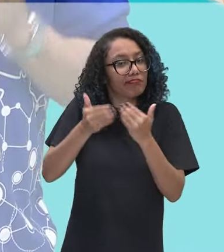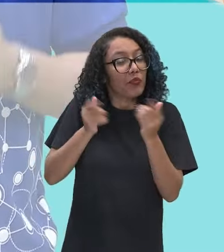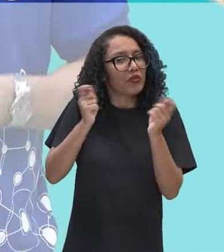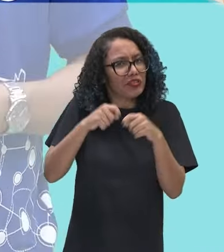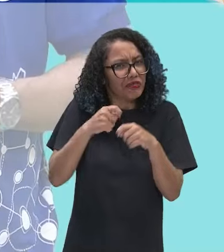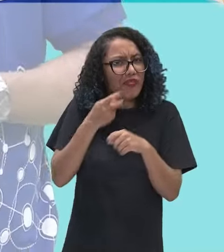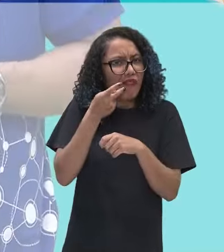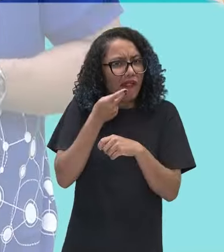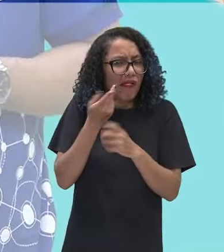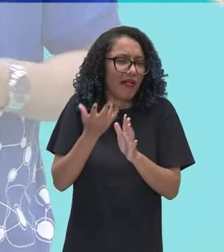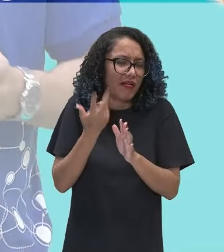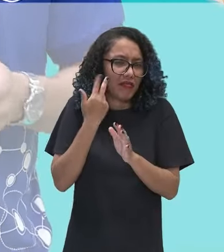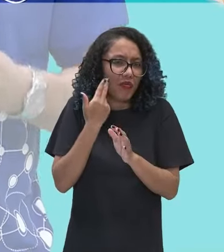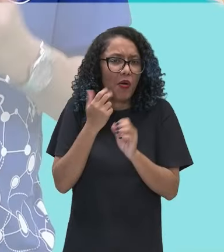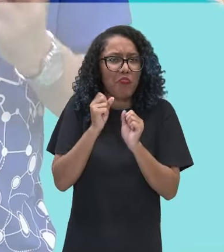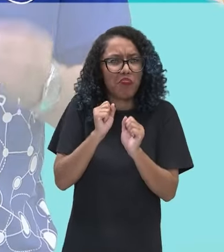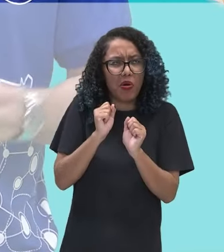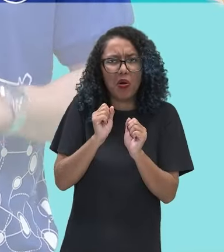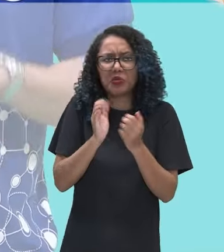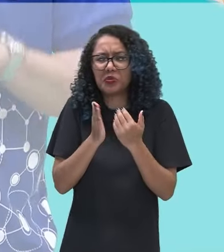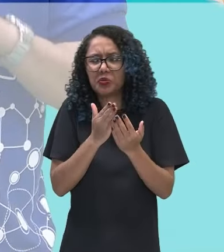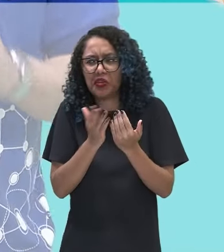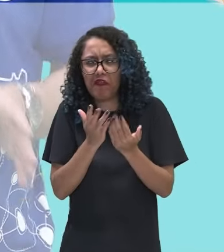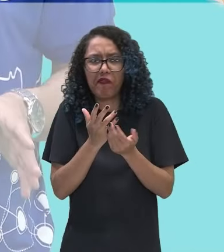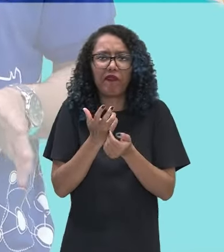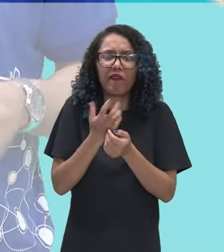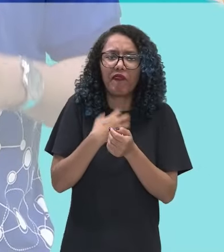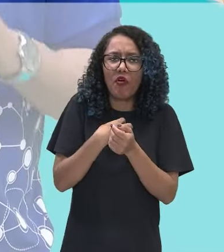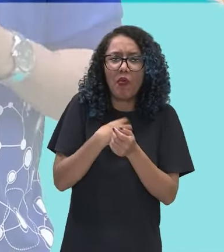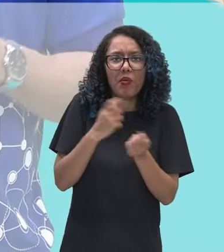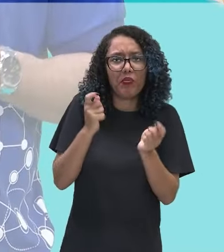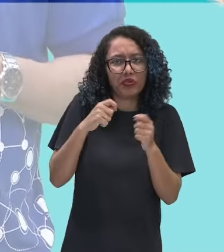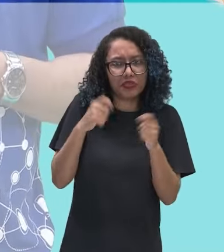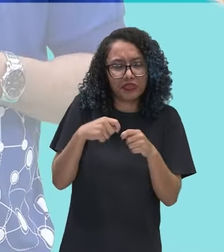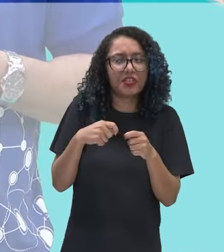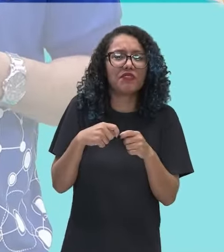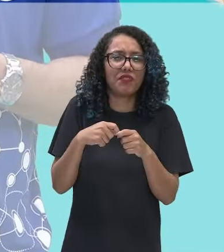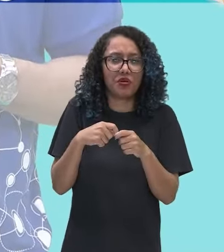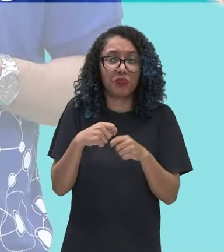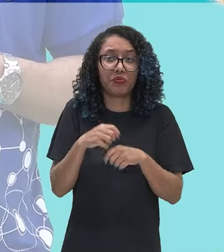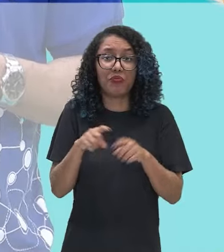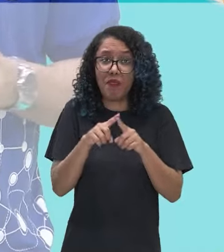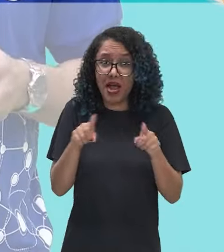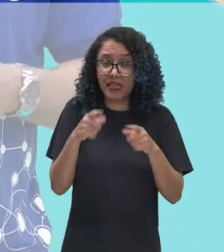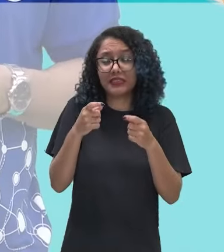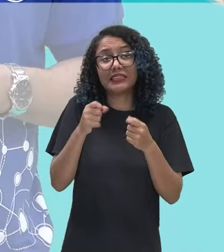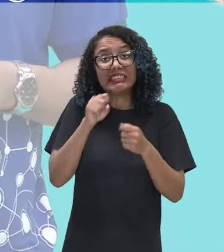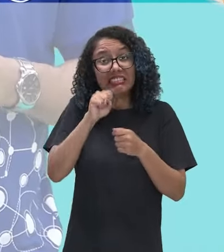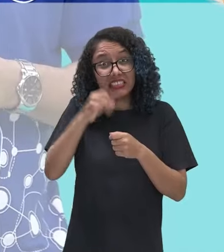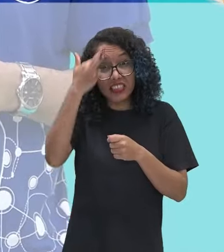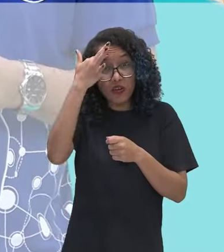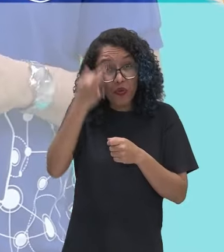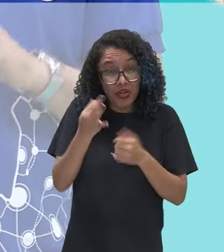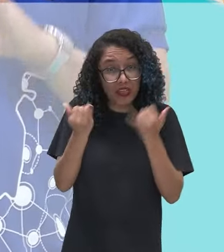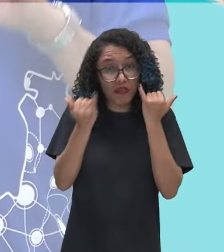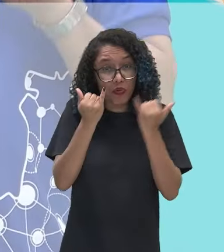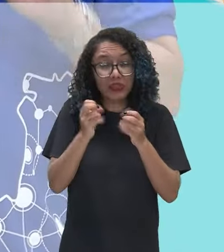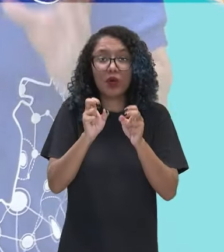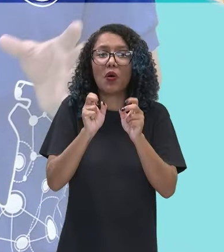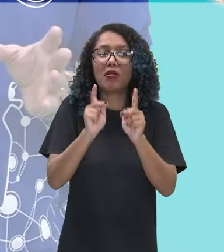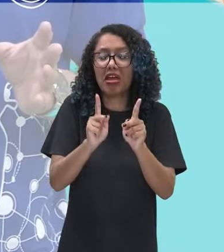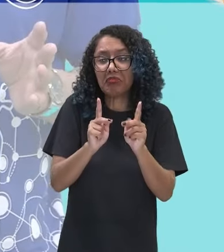ouvirem sustainability or sustainability, está correto, desde que vocês compreendam essa informação que está sendo passada. É